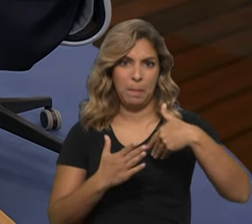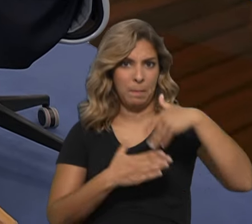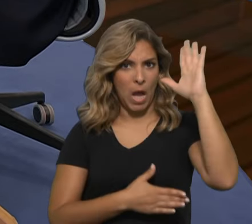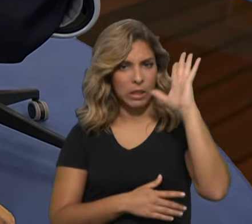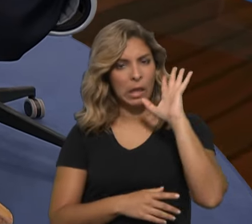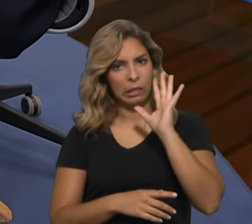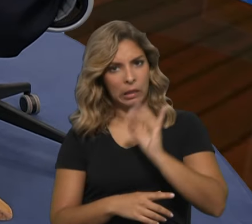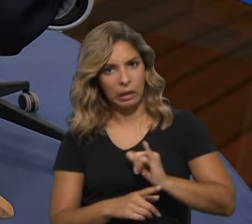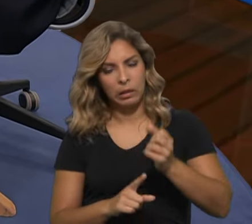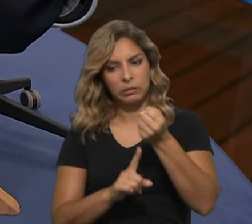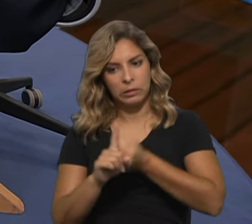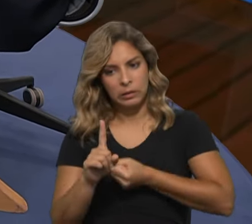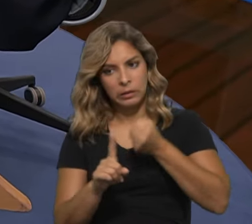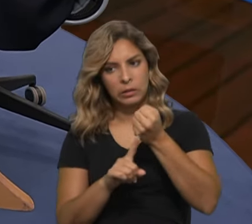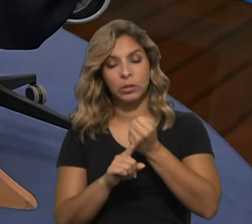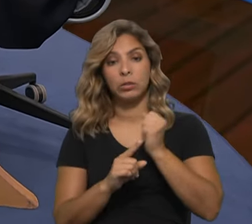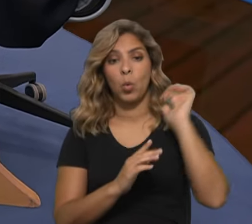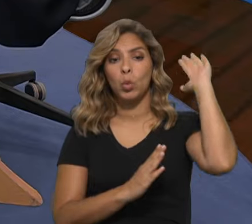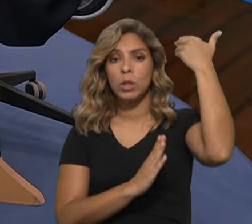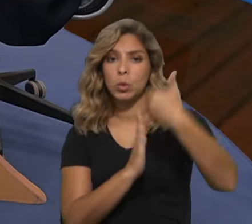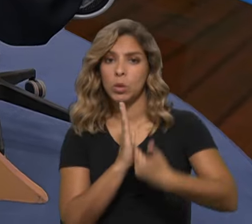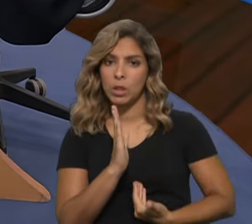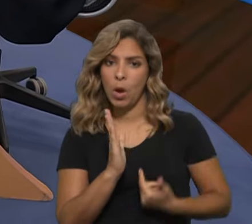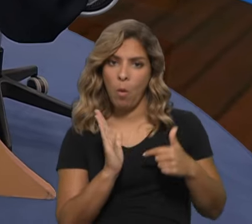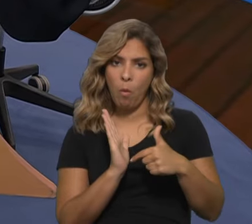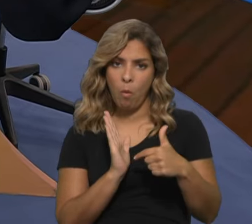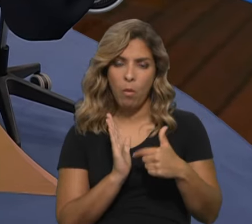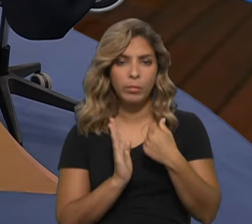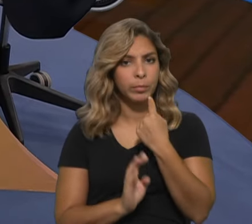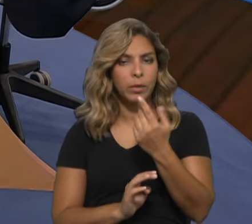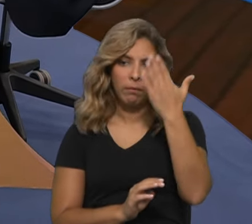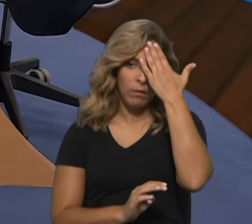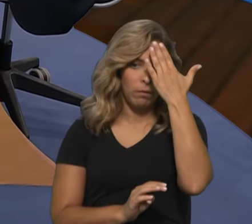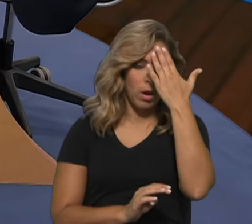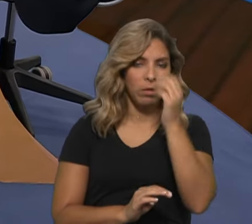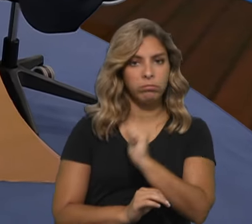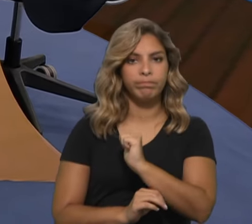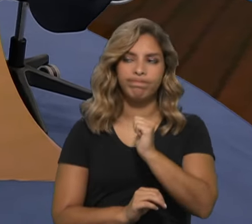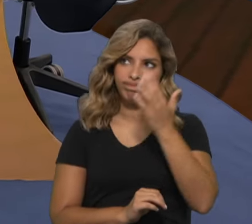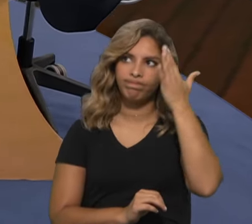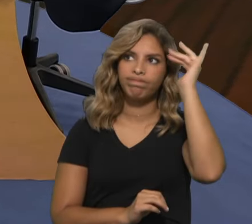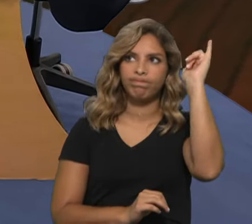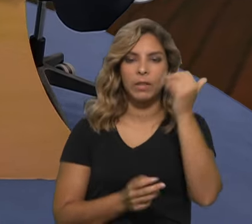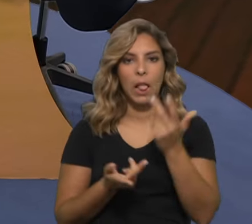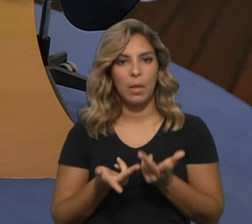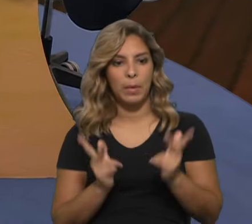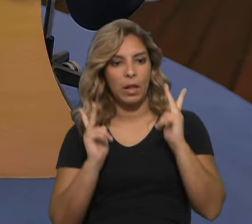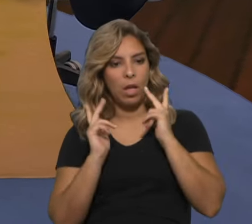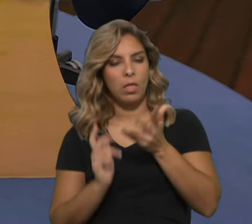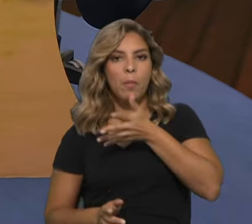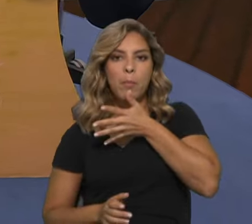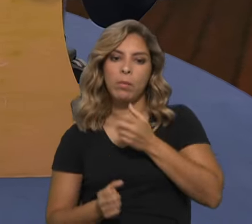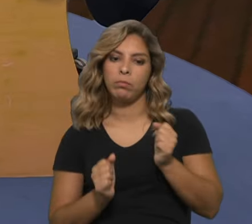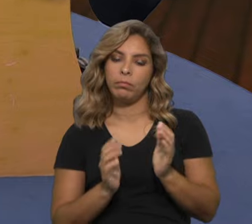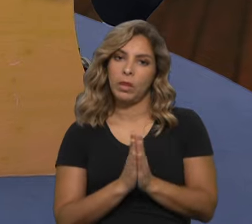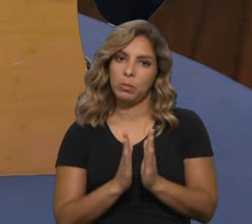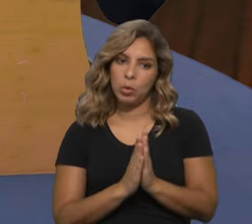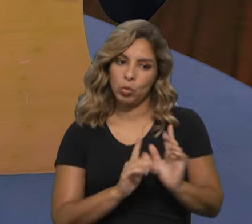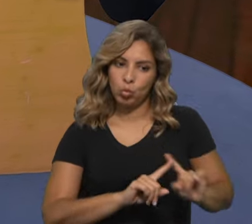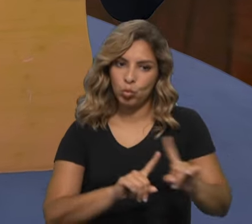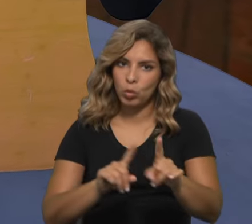a Constituição da República, que previu a ideia da liberdade religiosa, o direito da